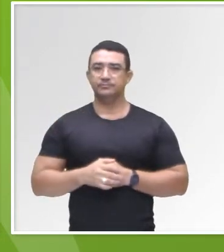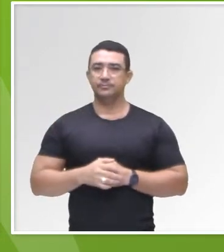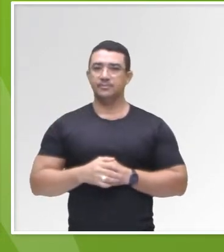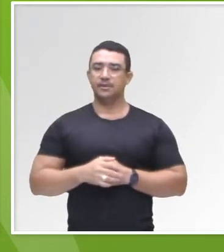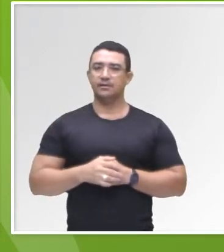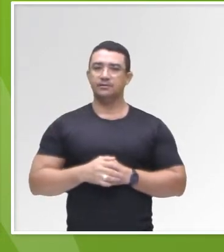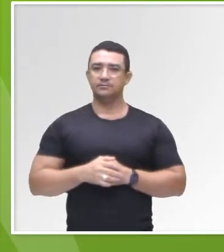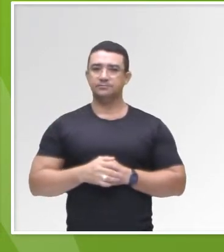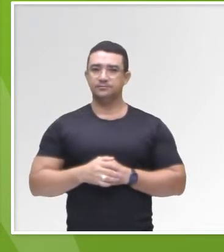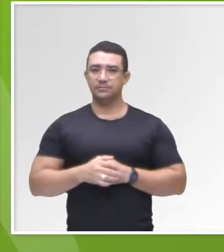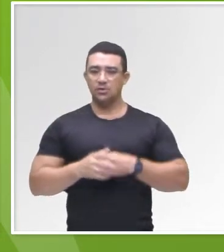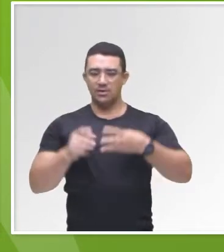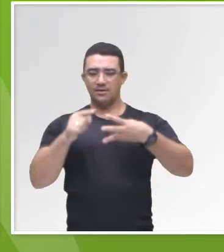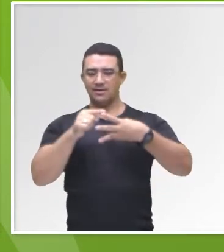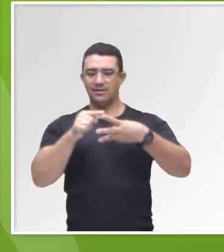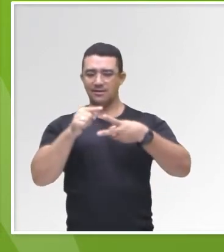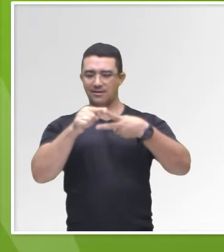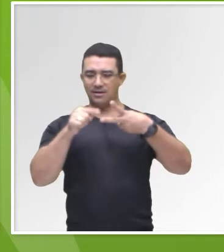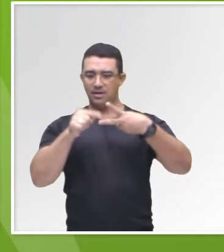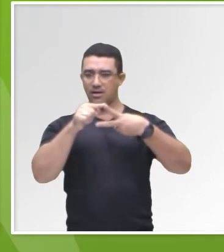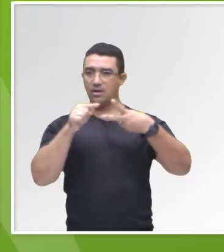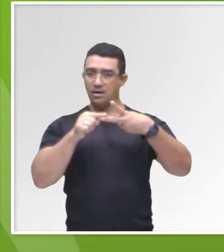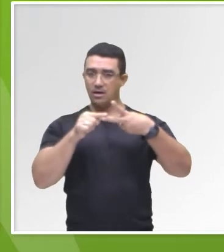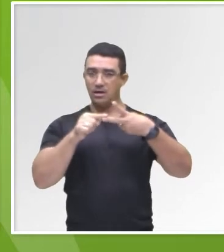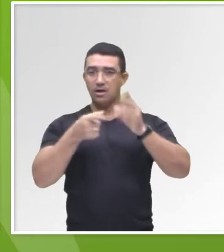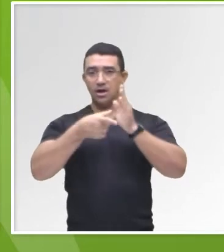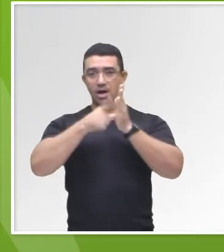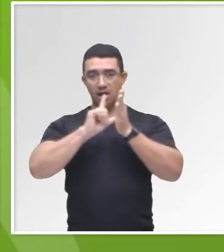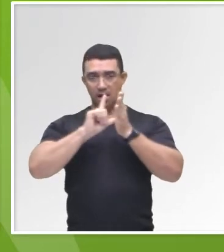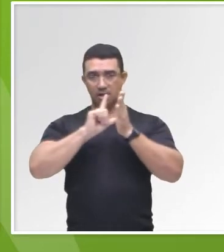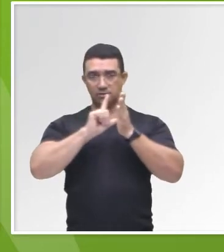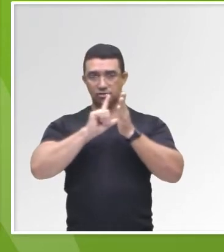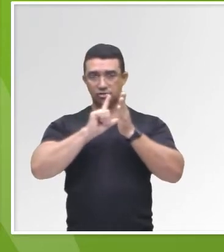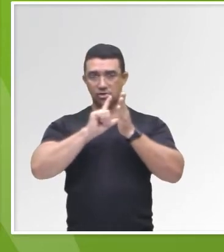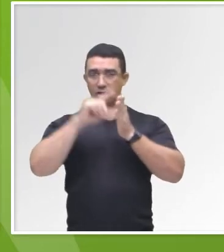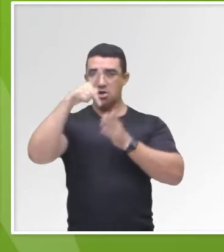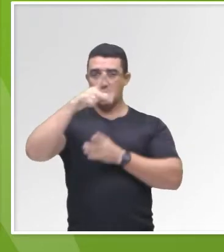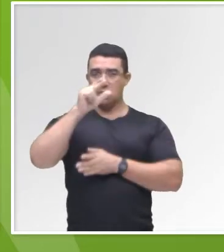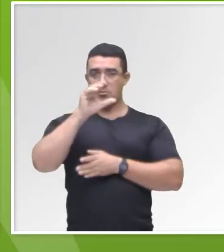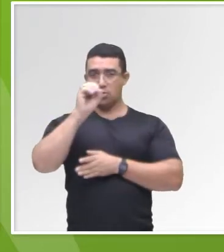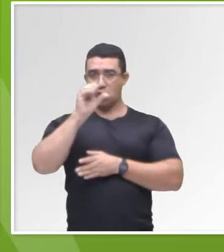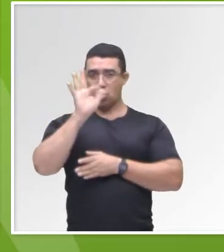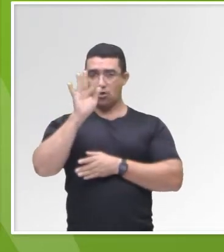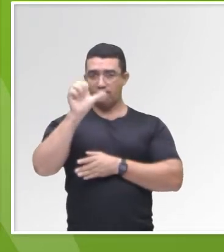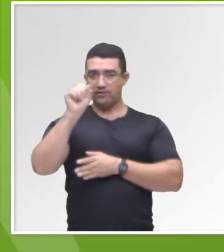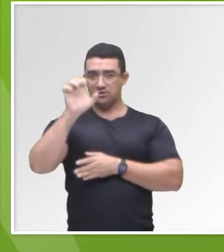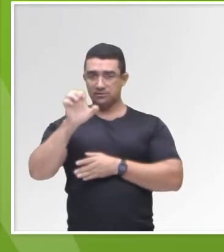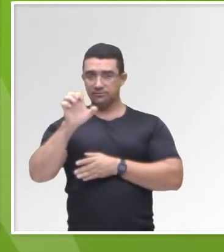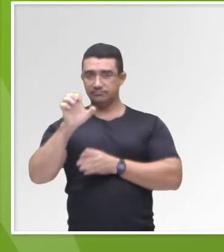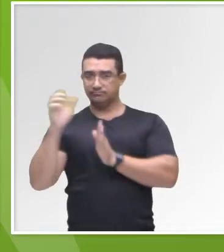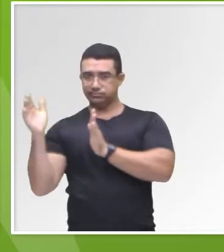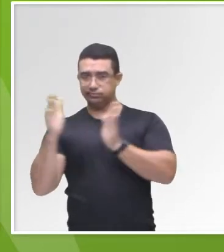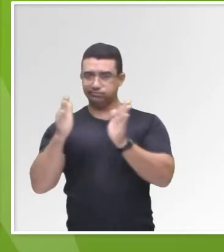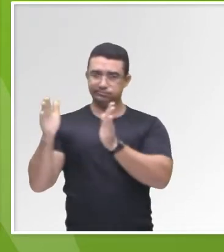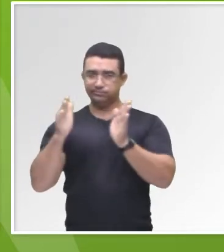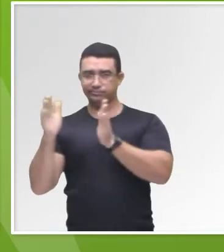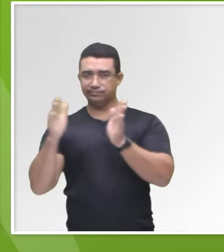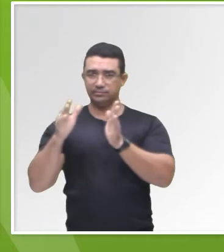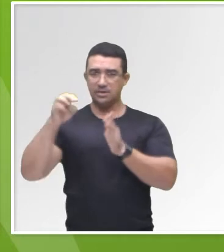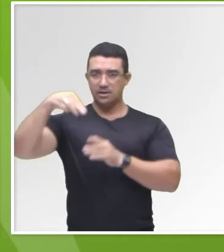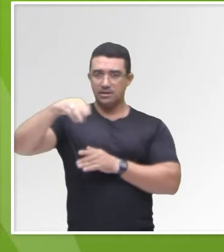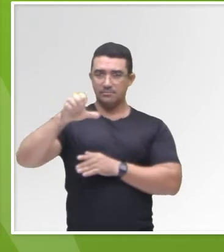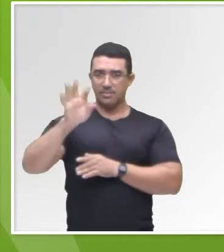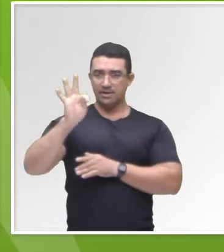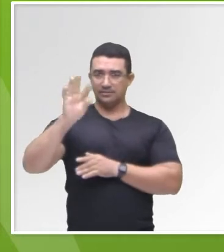né, vamos dizer assim. Entre a fase da prófase e a metáfase, a gente vai ter a fase da